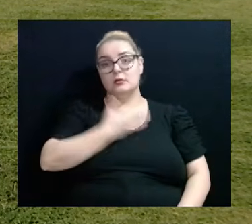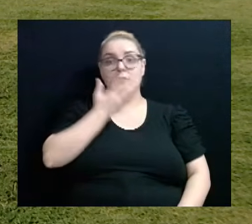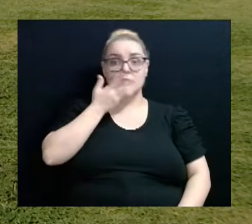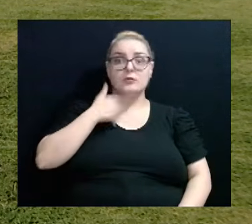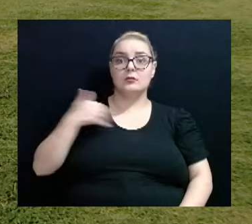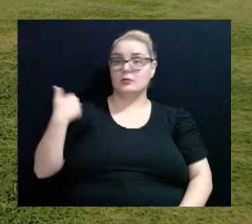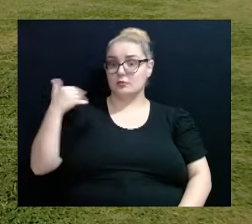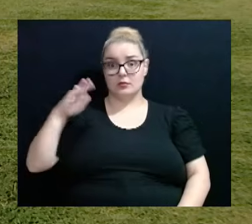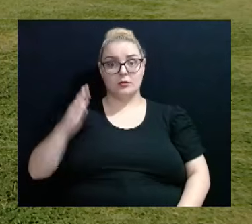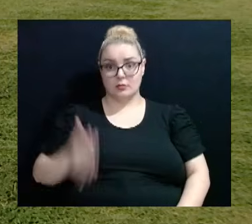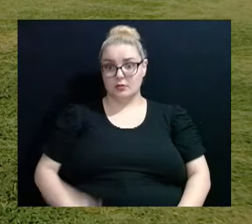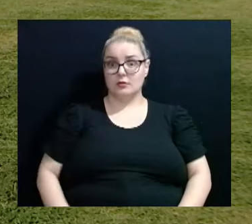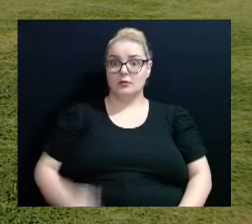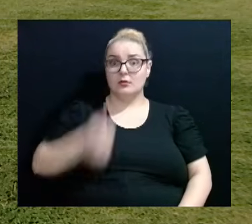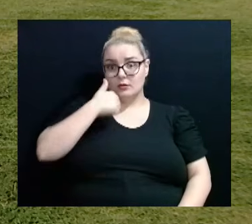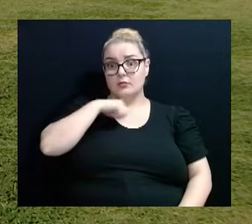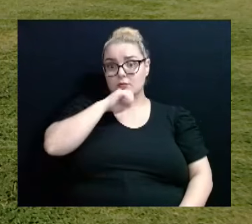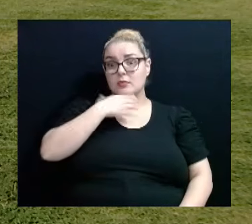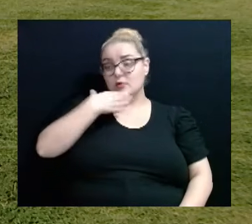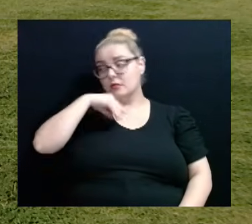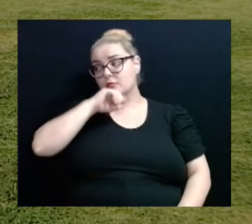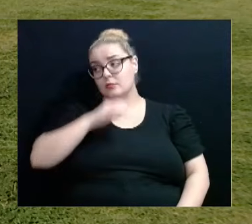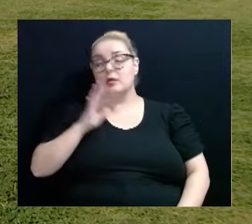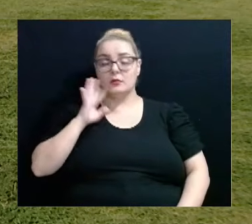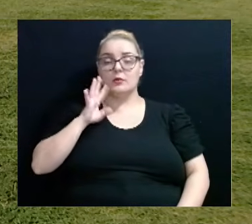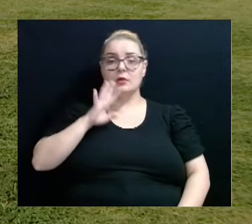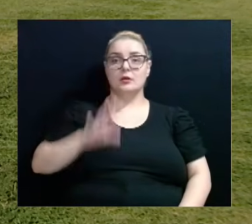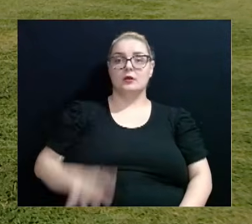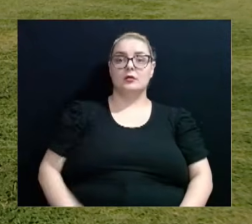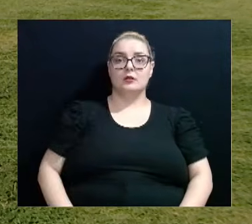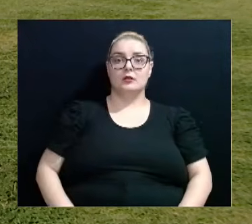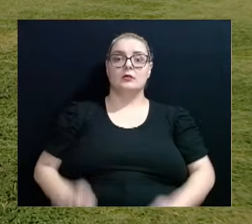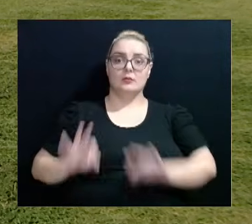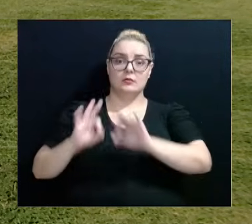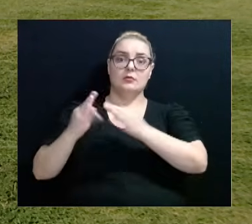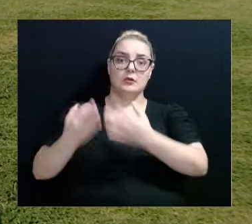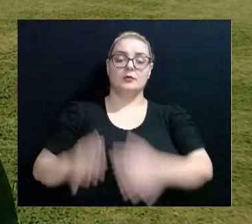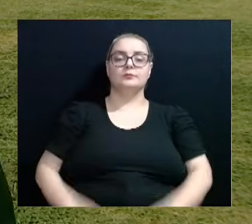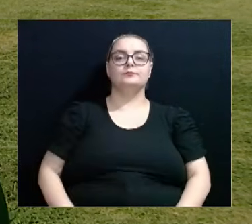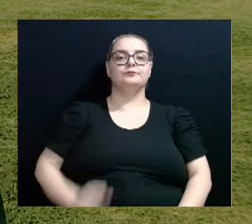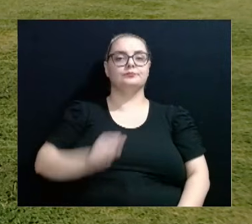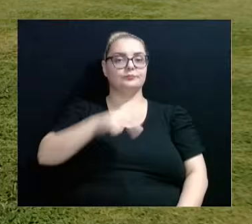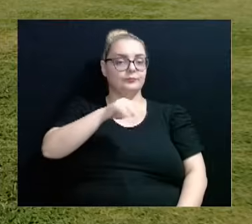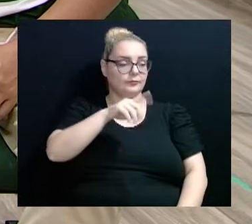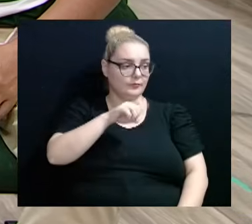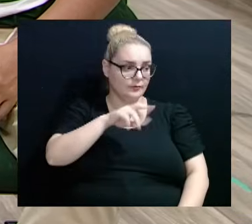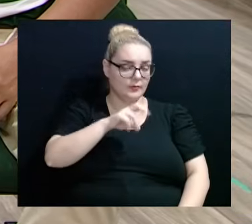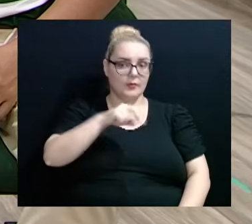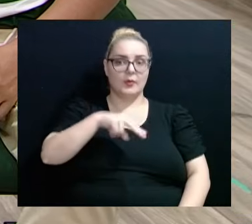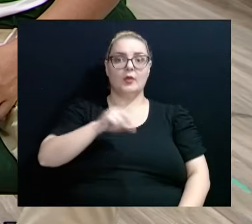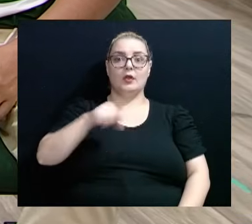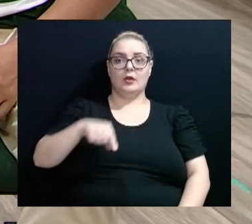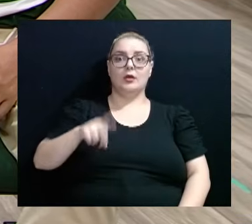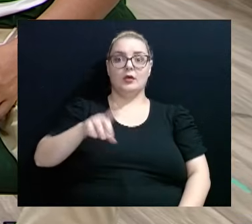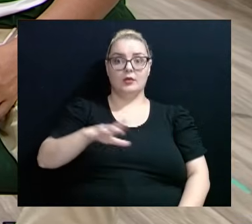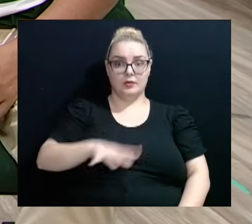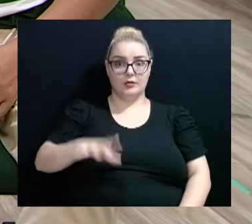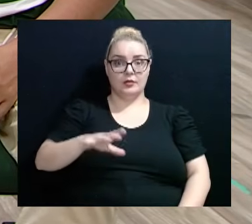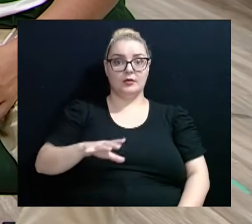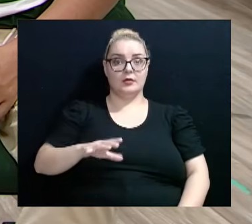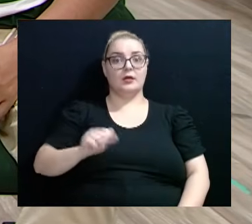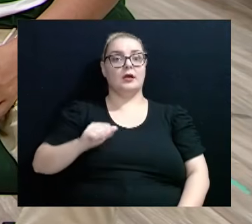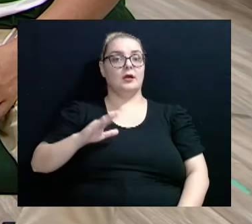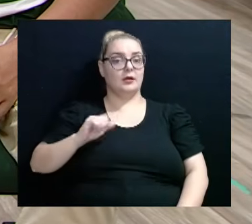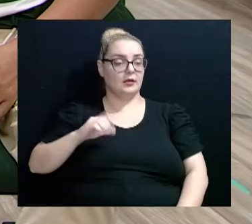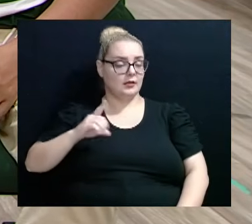novas amizades de crianças, adultos, mães, pais e parentes. O Anderson Souza é diretor